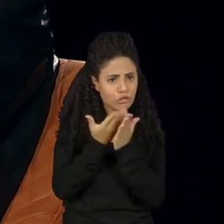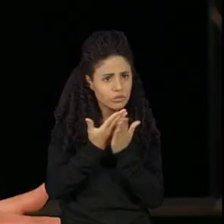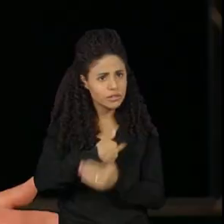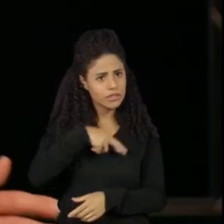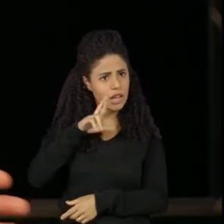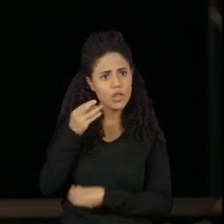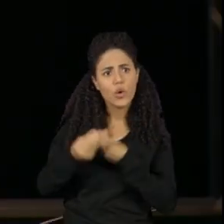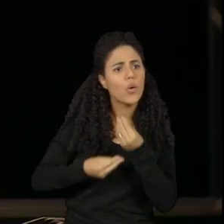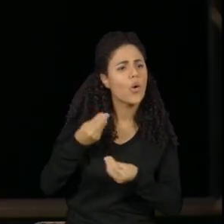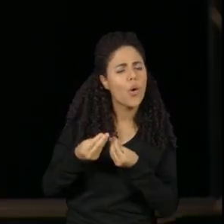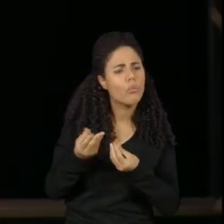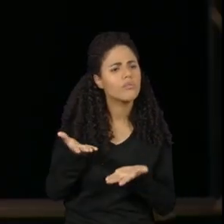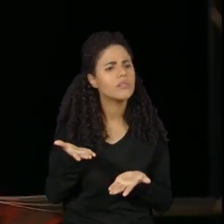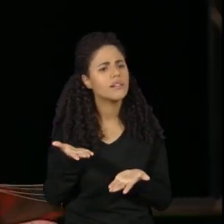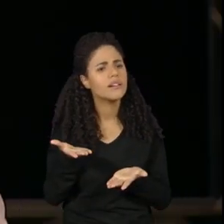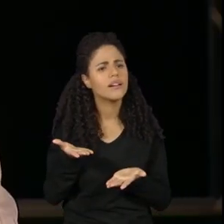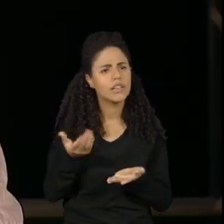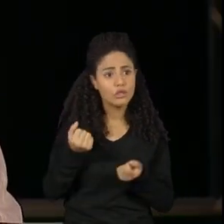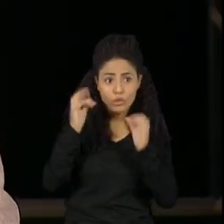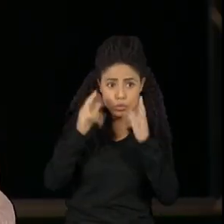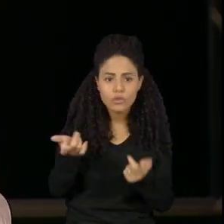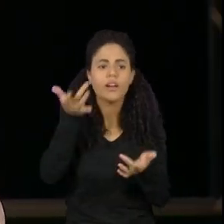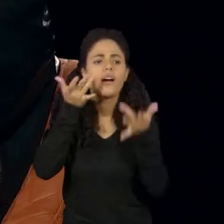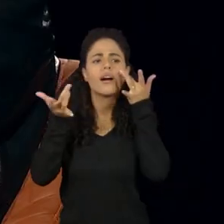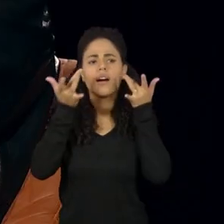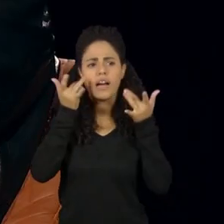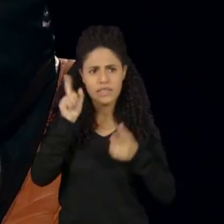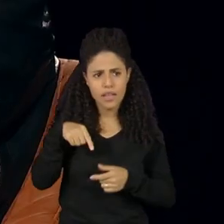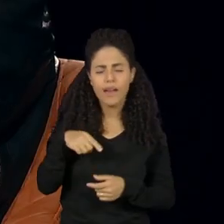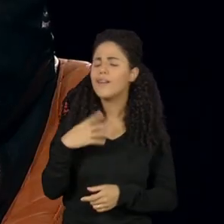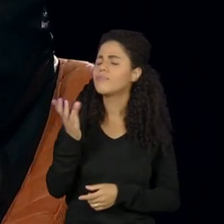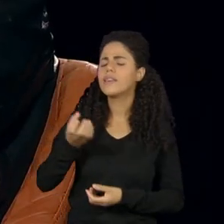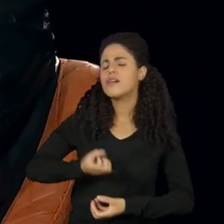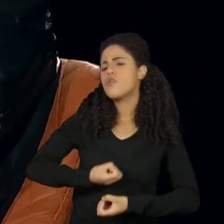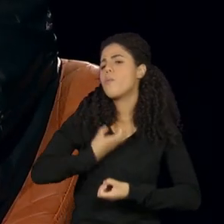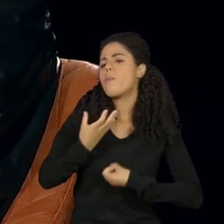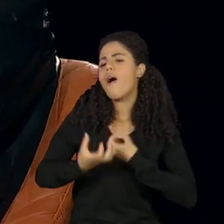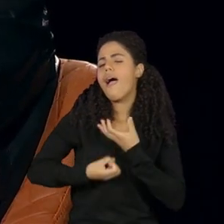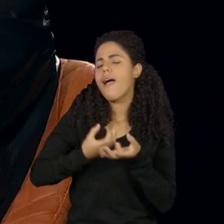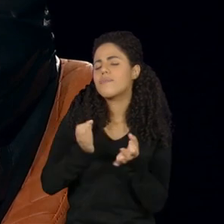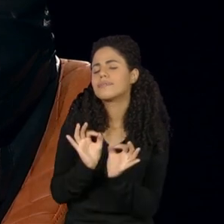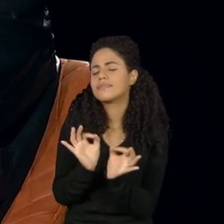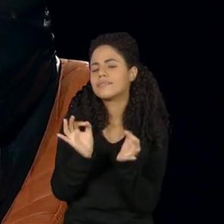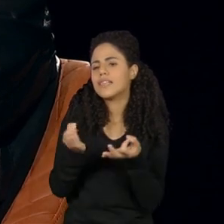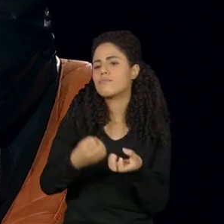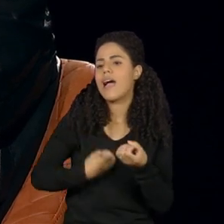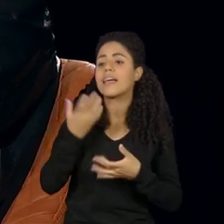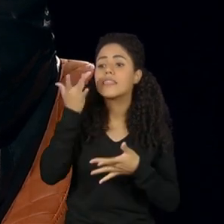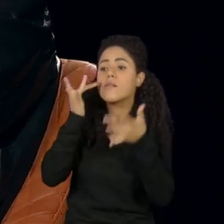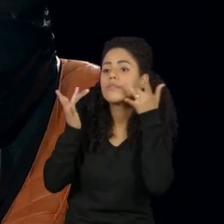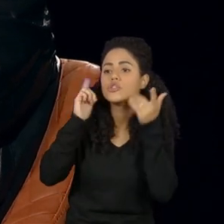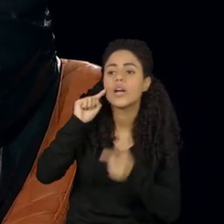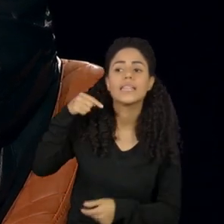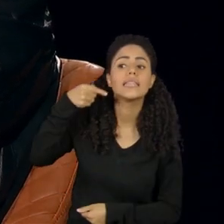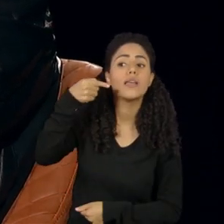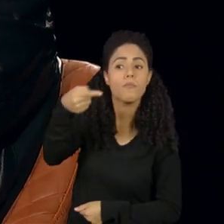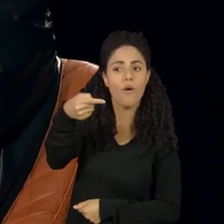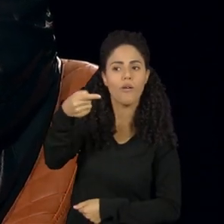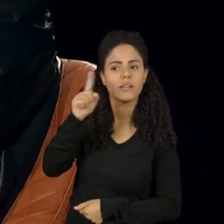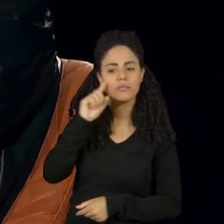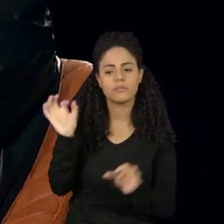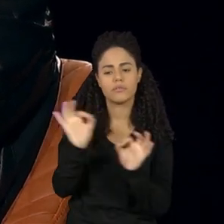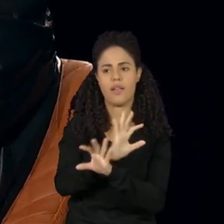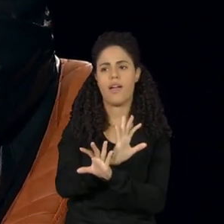escrevi poemas, né? Dramaturgia ou...? Não, poemas, mas... Dramaturgia eu só fui escrever quando eu saí de